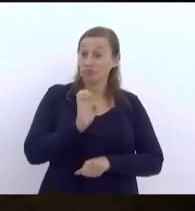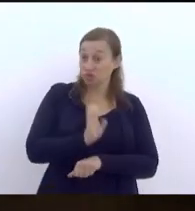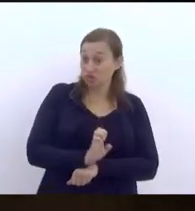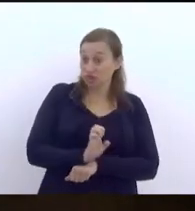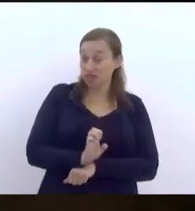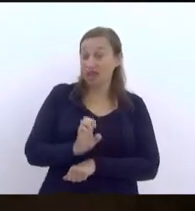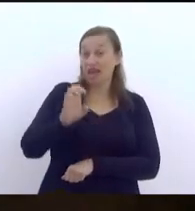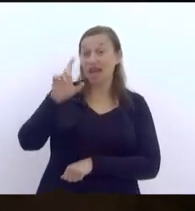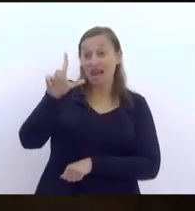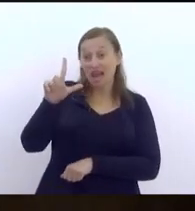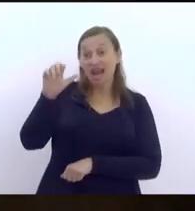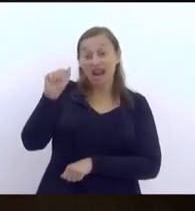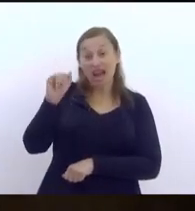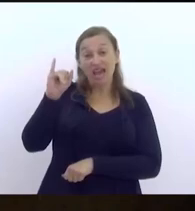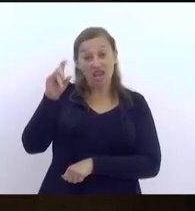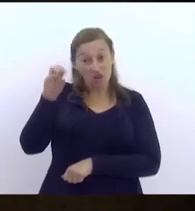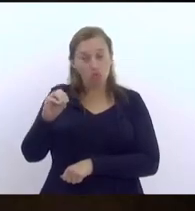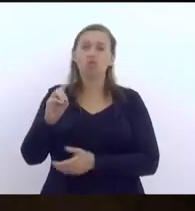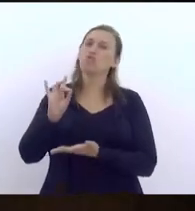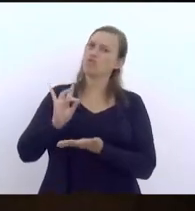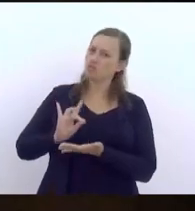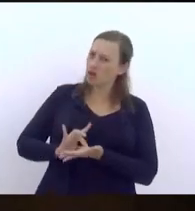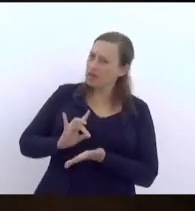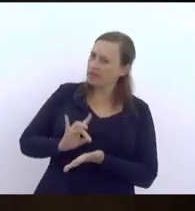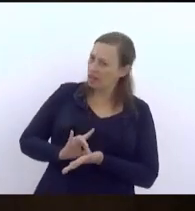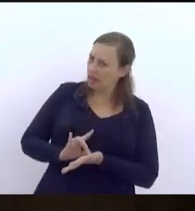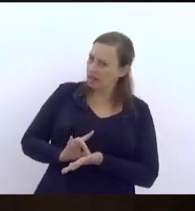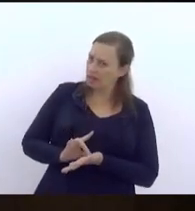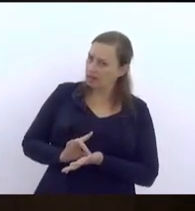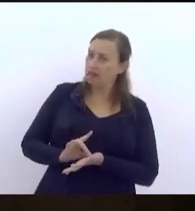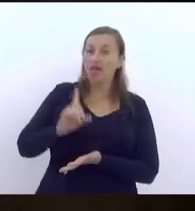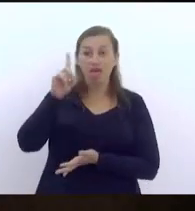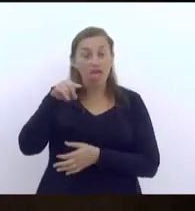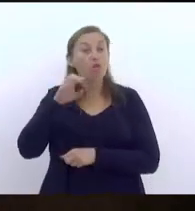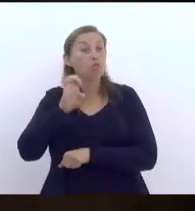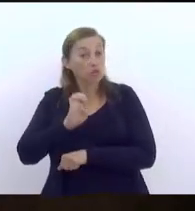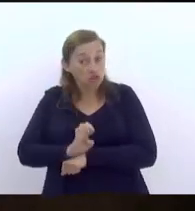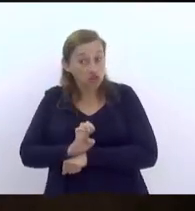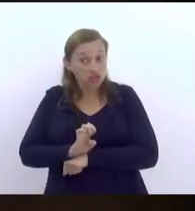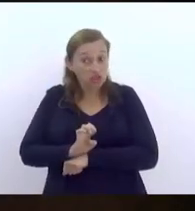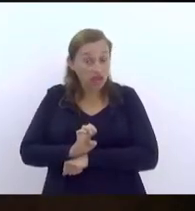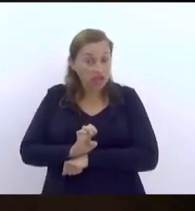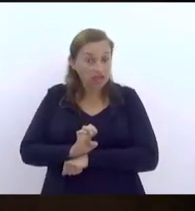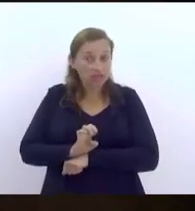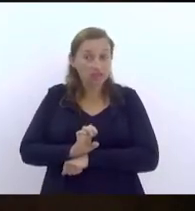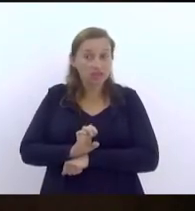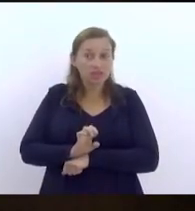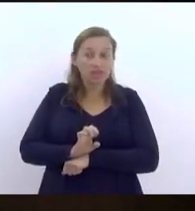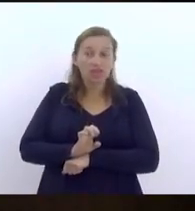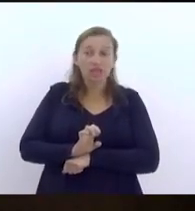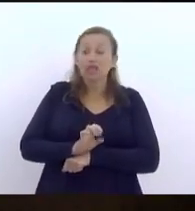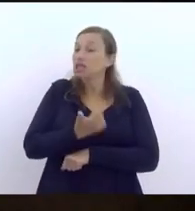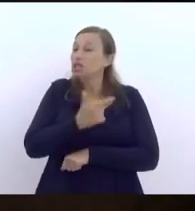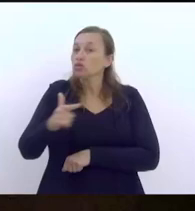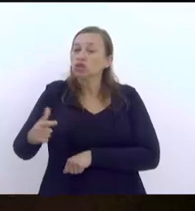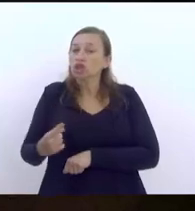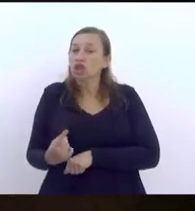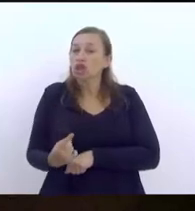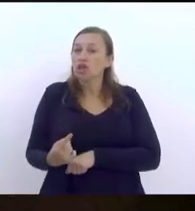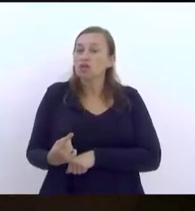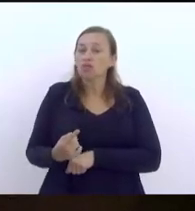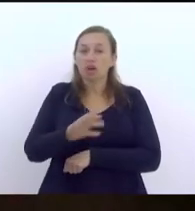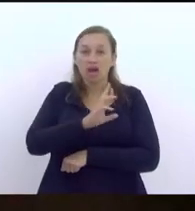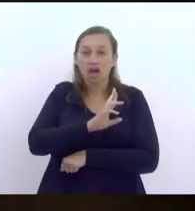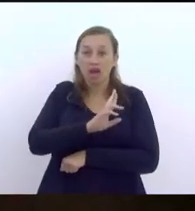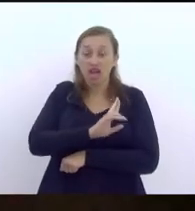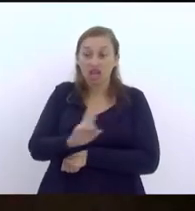laico, é verdade que o Estado laico ele é um Estado sem uma religiosidade